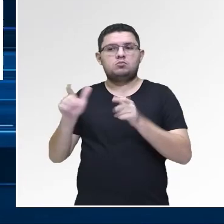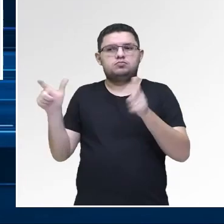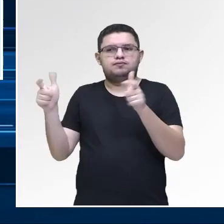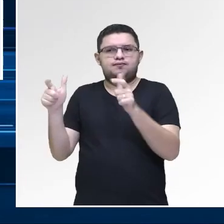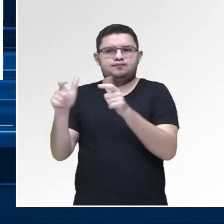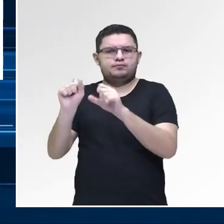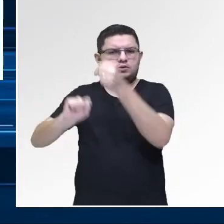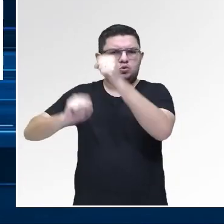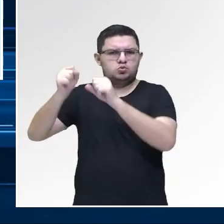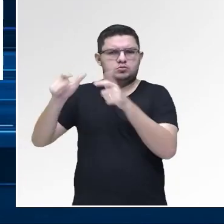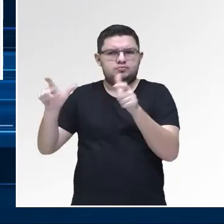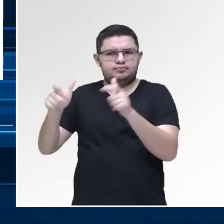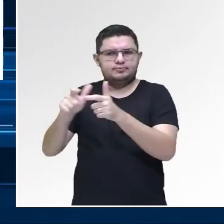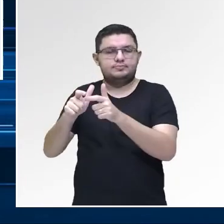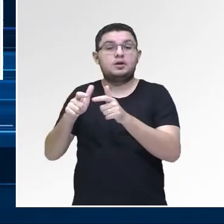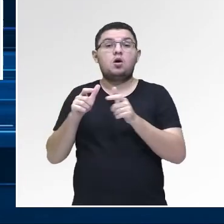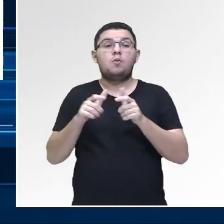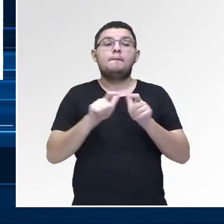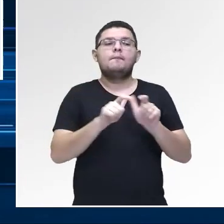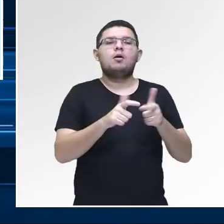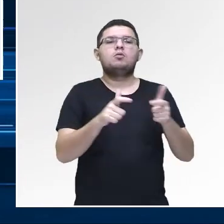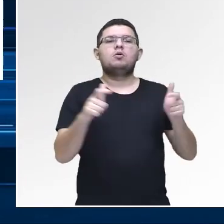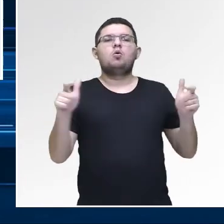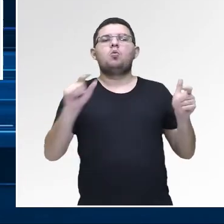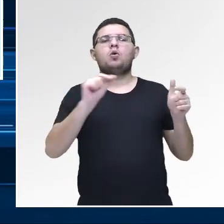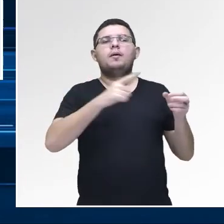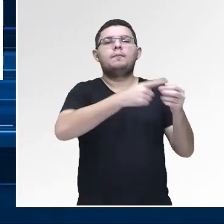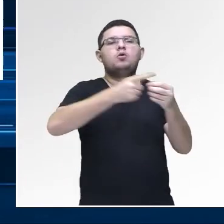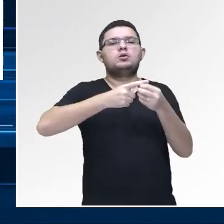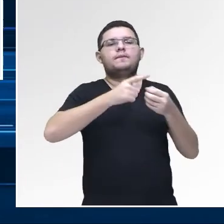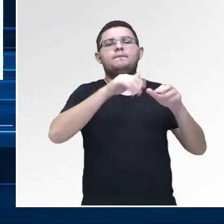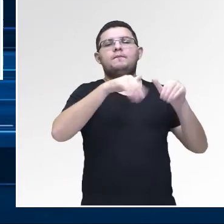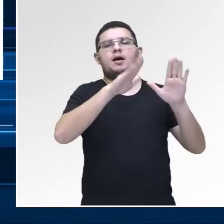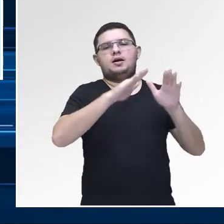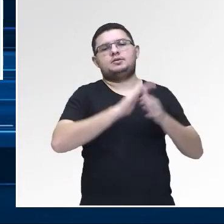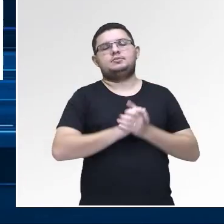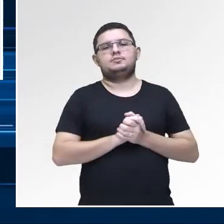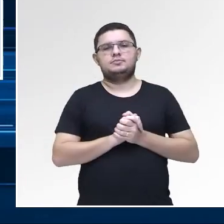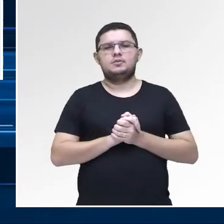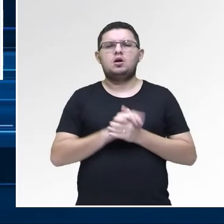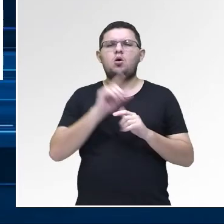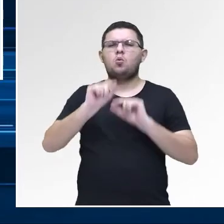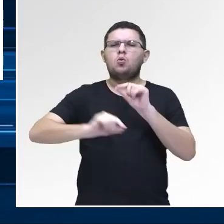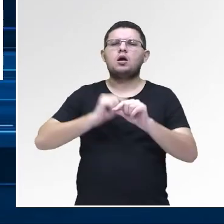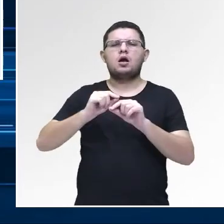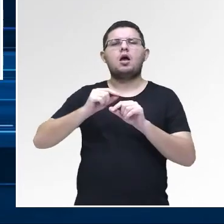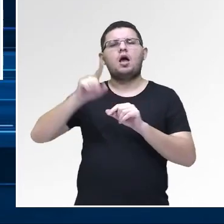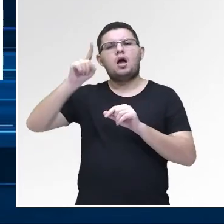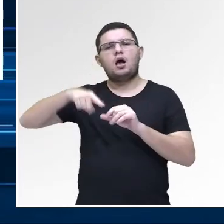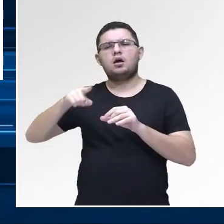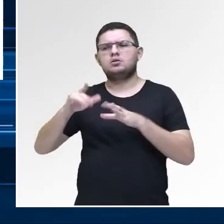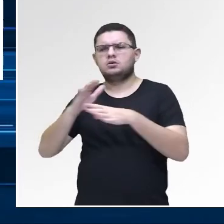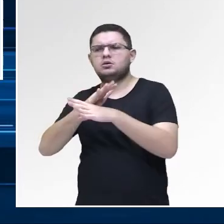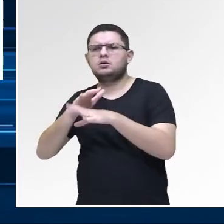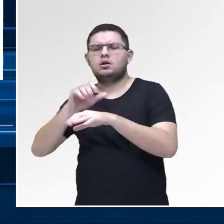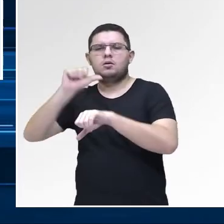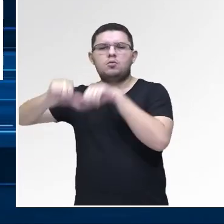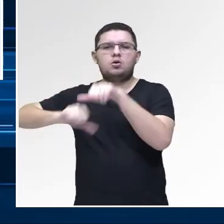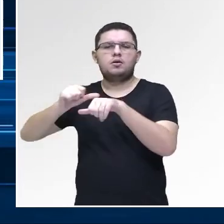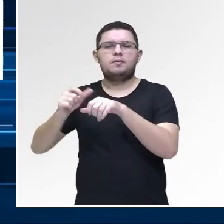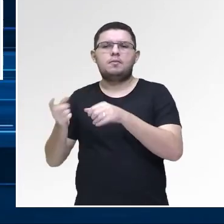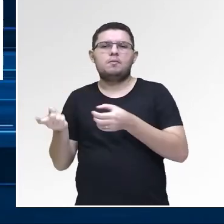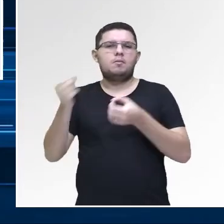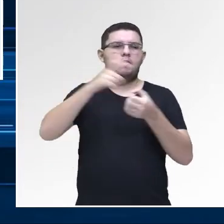né, do nosso país. E isso gerou uma migração chamada urbana, porque acontecia de cidade